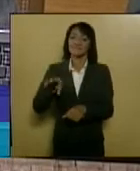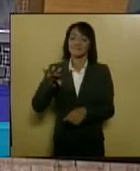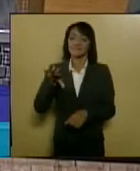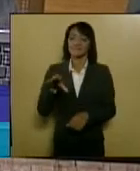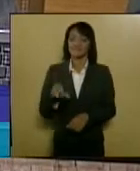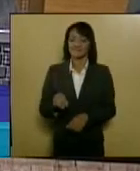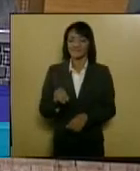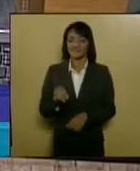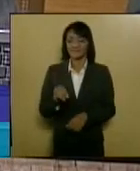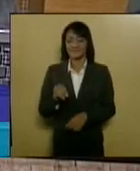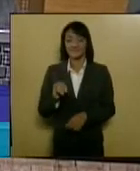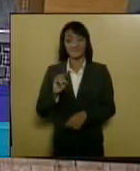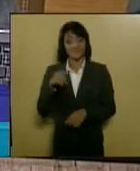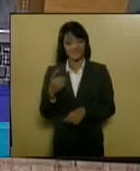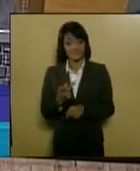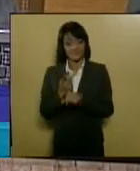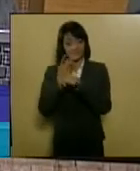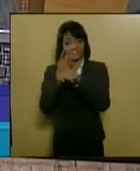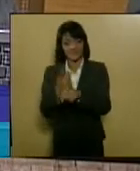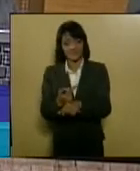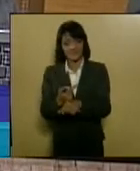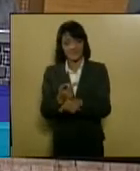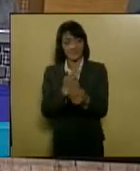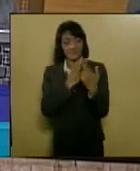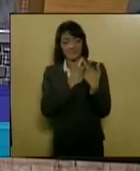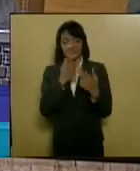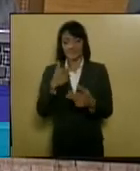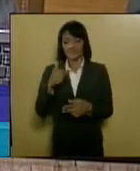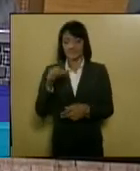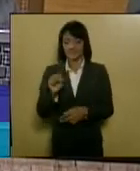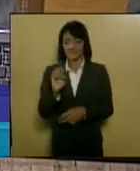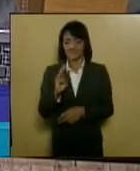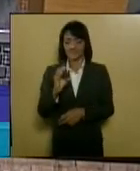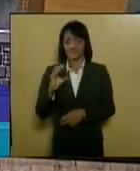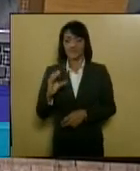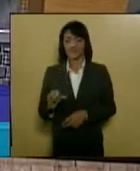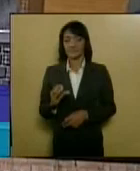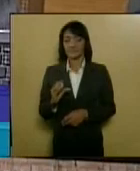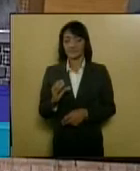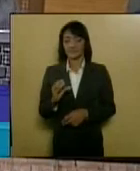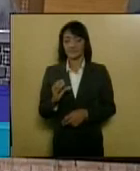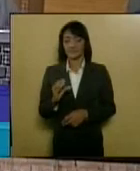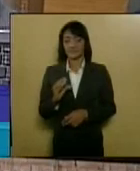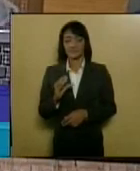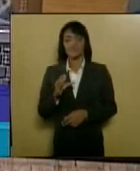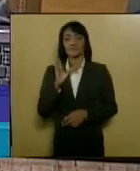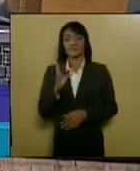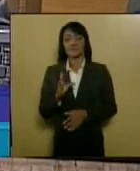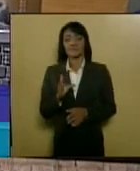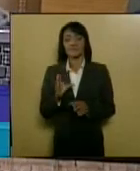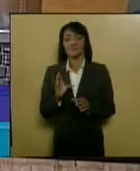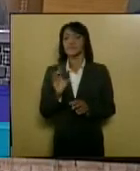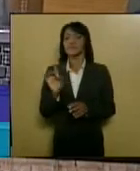motivo, logo após a entrega da medalha, o comandante do 28 BC colocará a insígnia no estandarte do